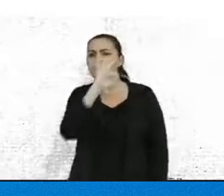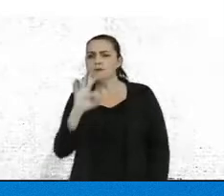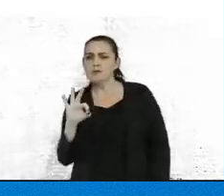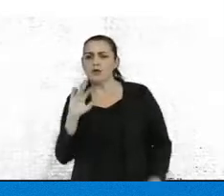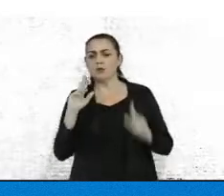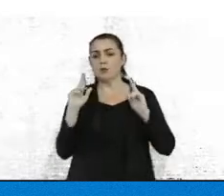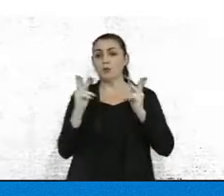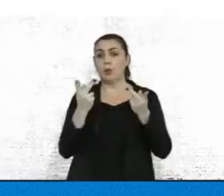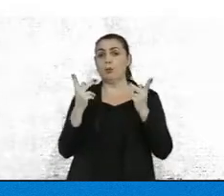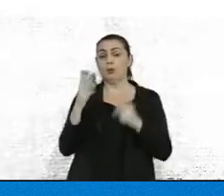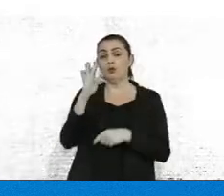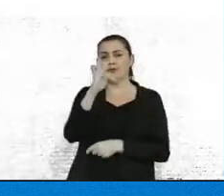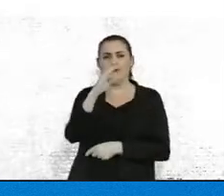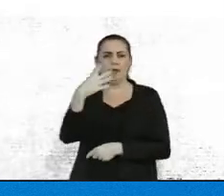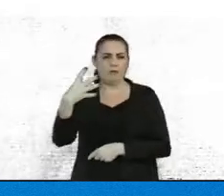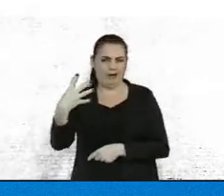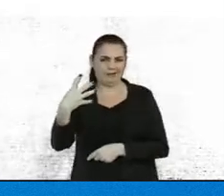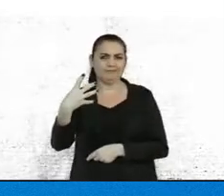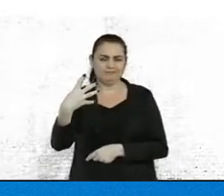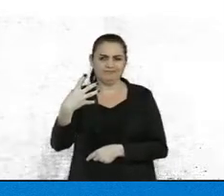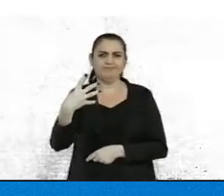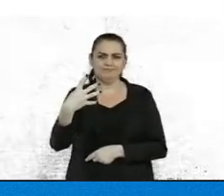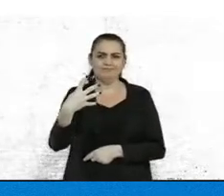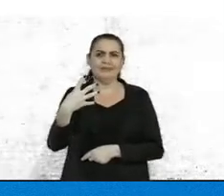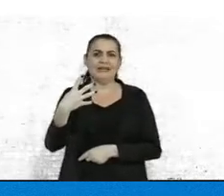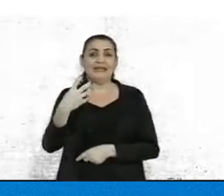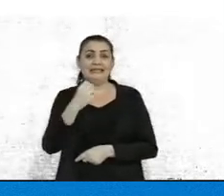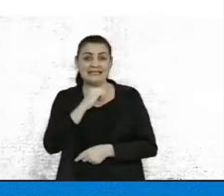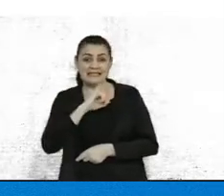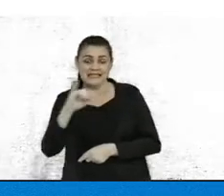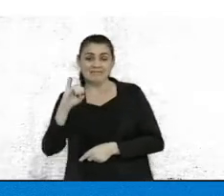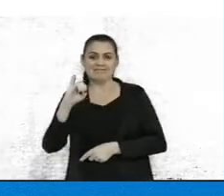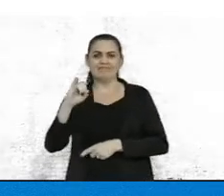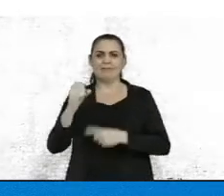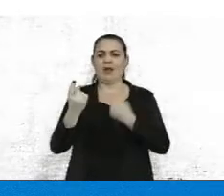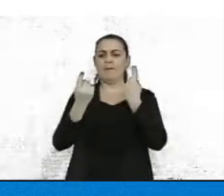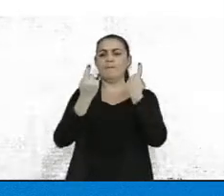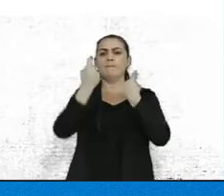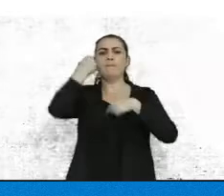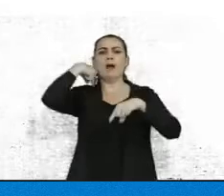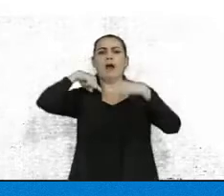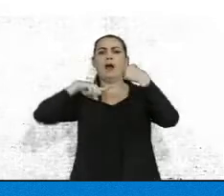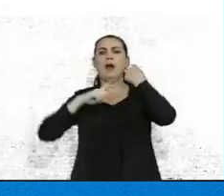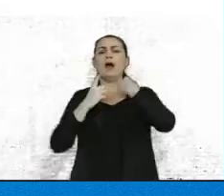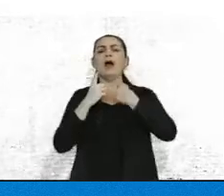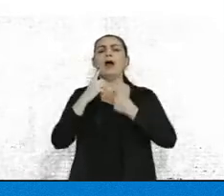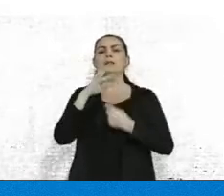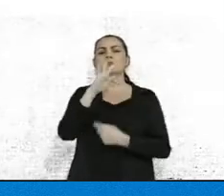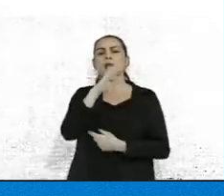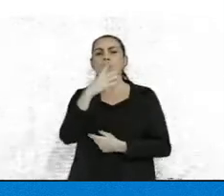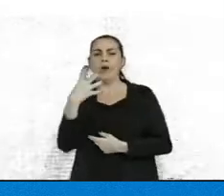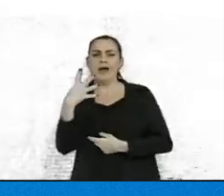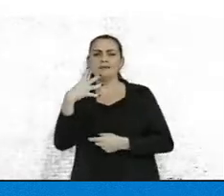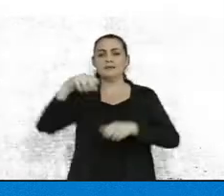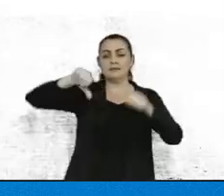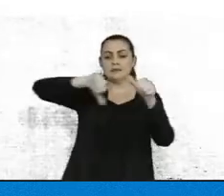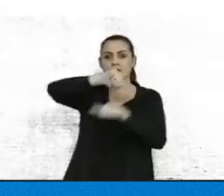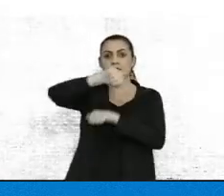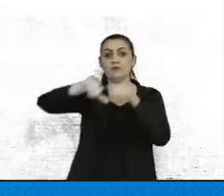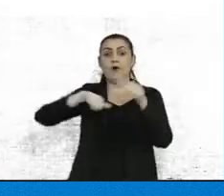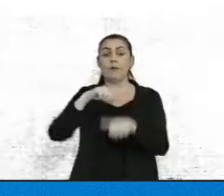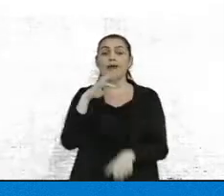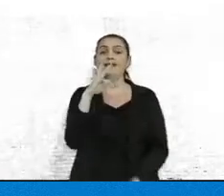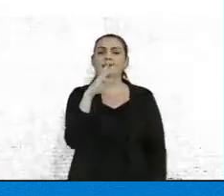esse T4 ele vai ser convertido pela ação de algumas enzimas em hormônio T3. O T3,